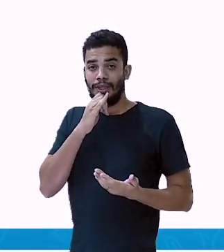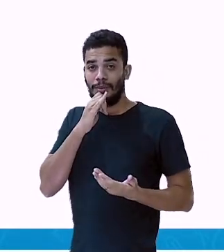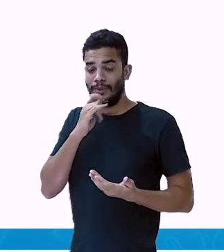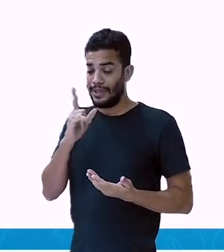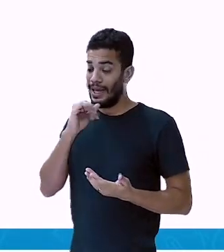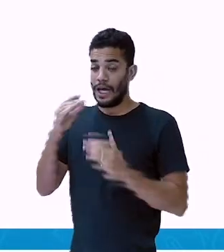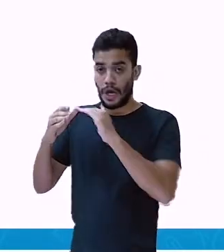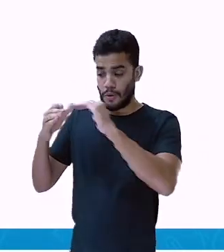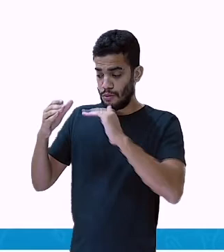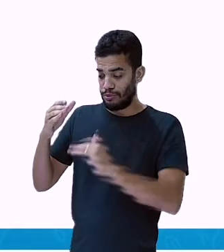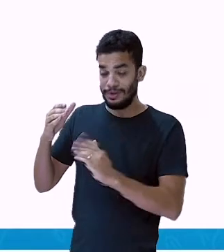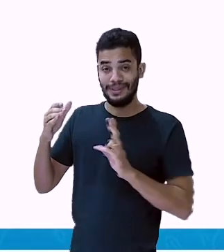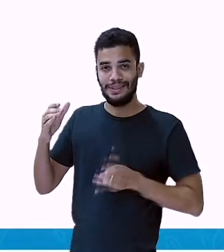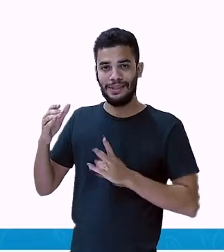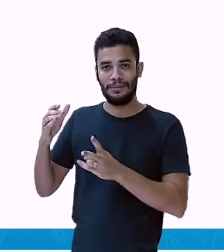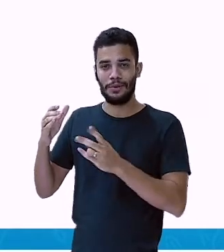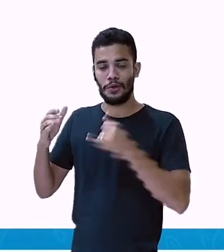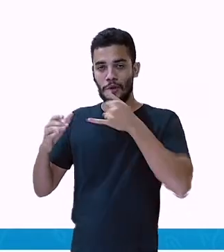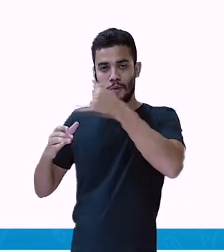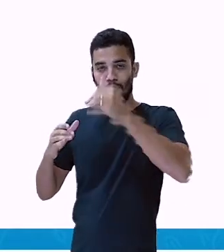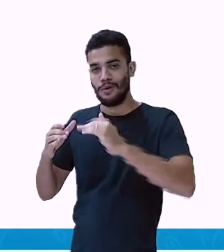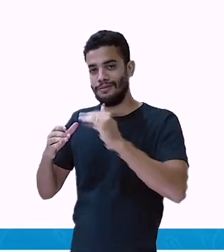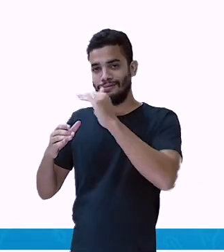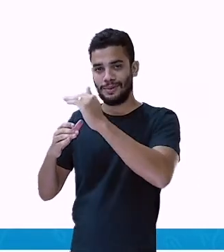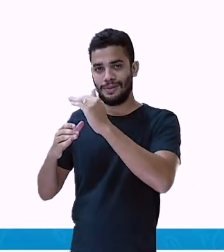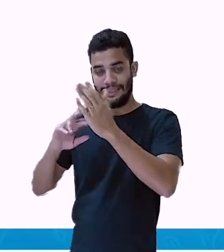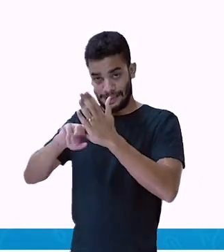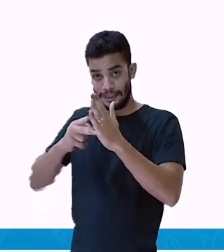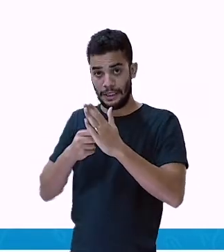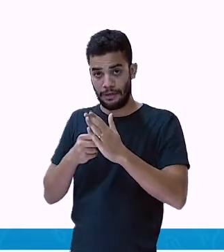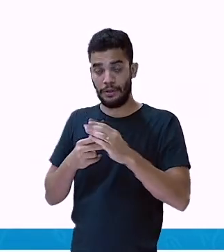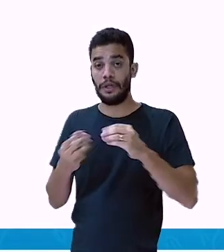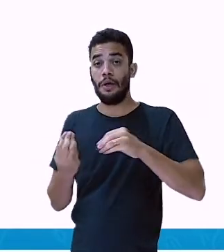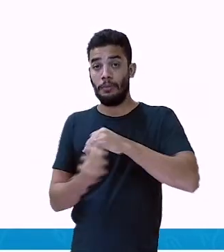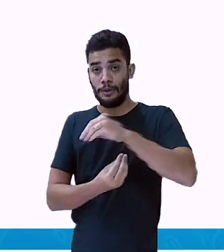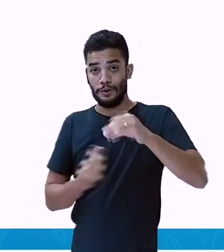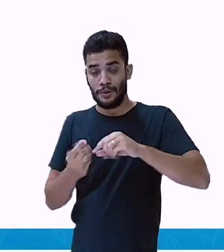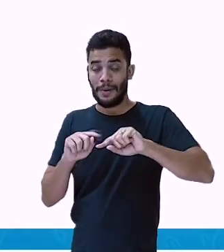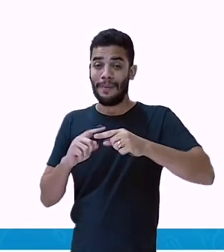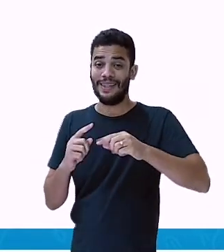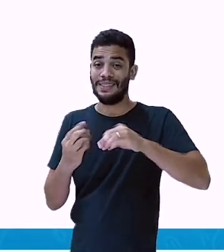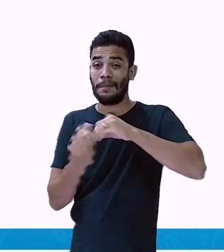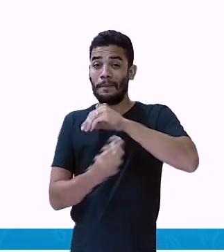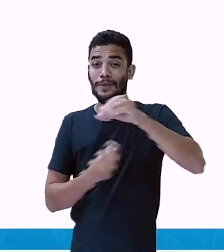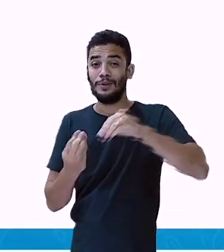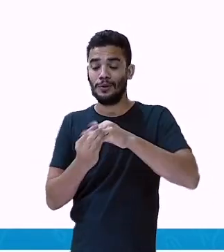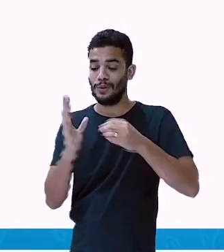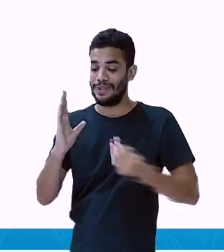o óleo flutua. É um exemplo de mistura heterogênea